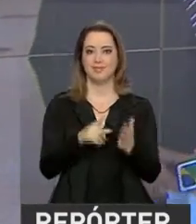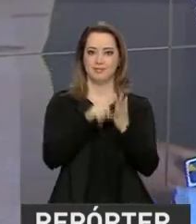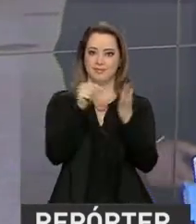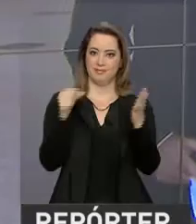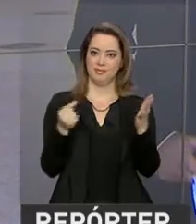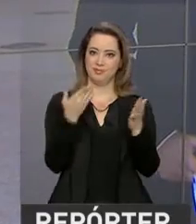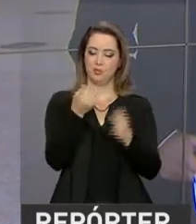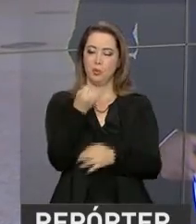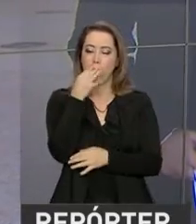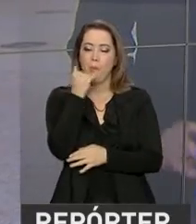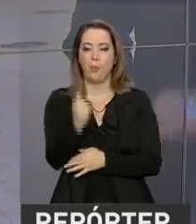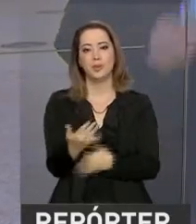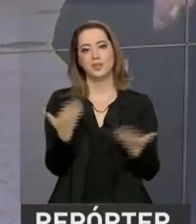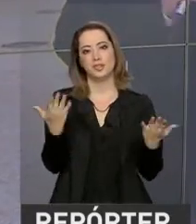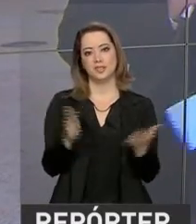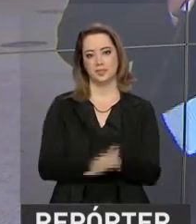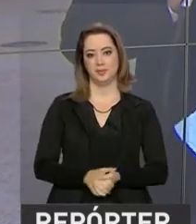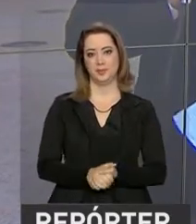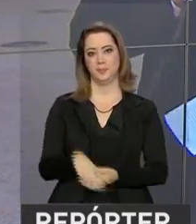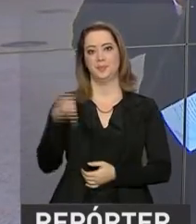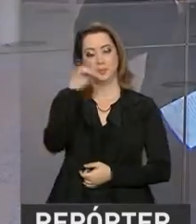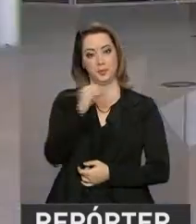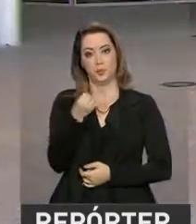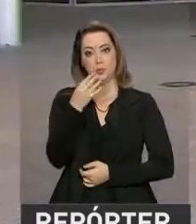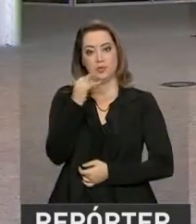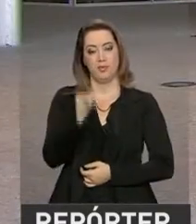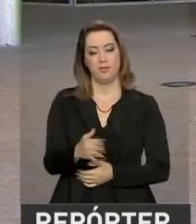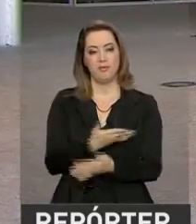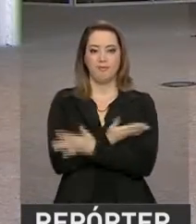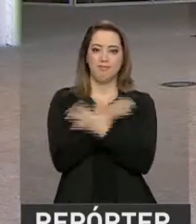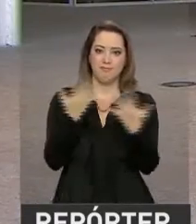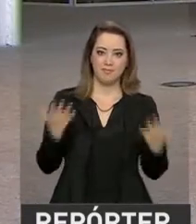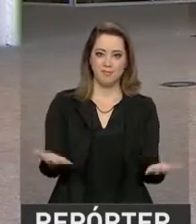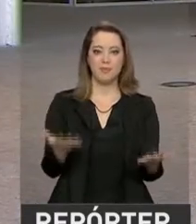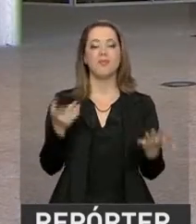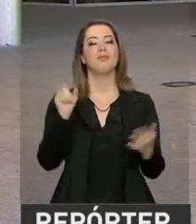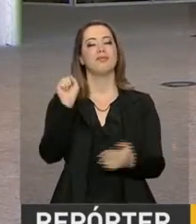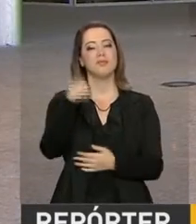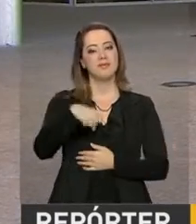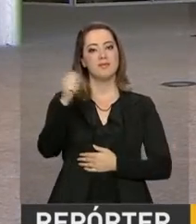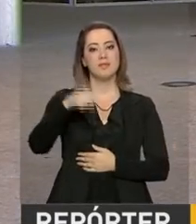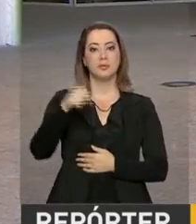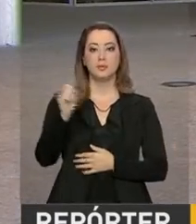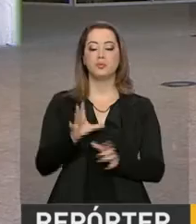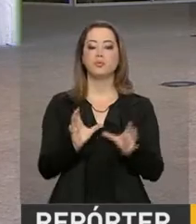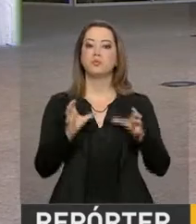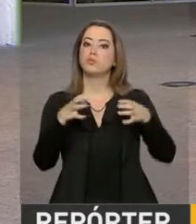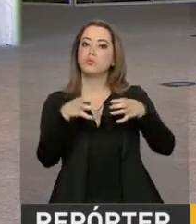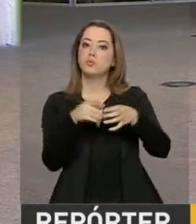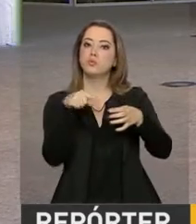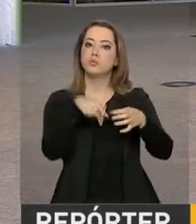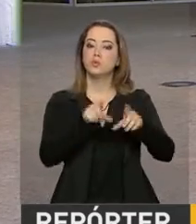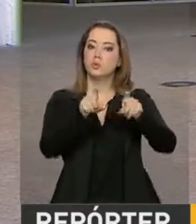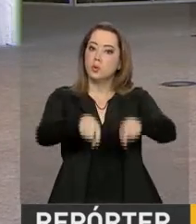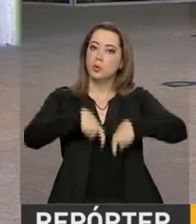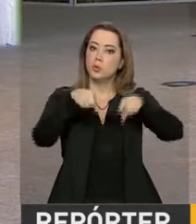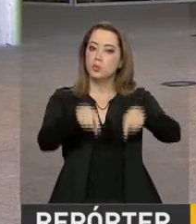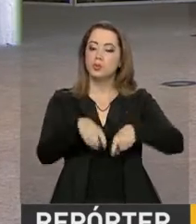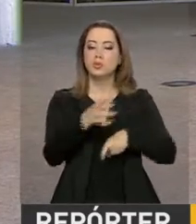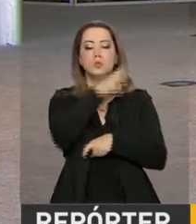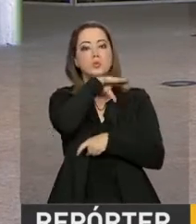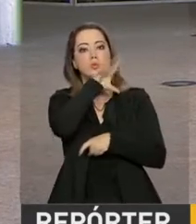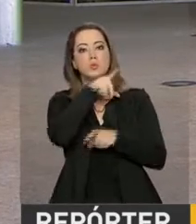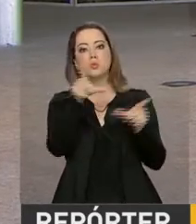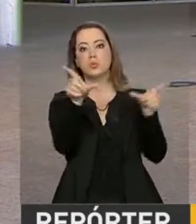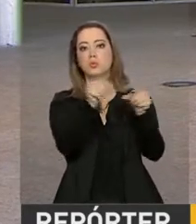Oi, João Pedro, bom dia. Oi, Daniele, bom dia a você, bom dia a todos. Exatamente, a Confederação Nacional da Agricultura e Pecuária do